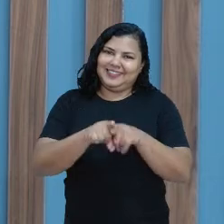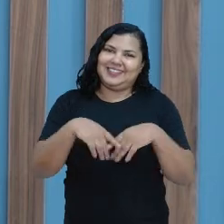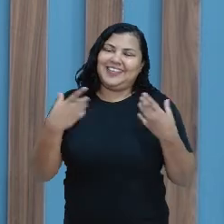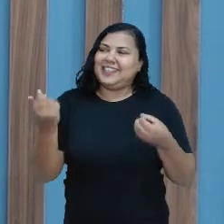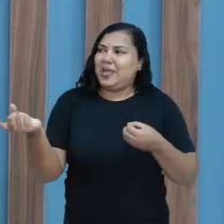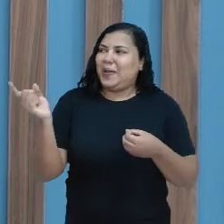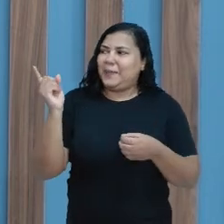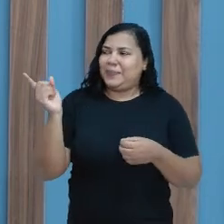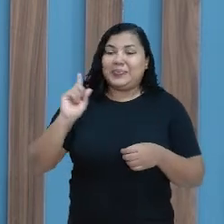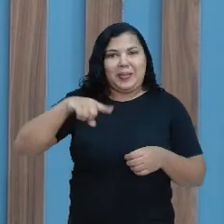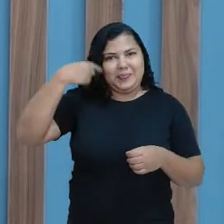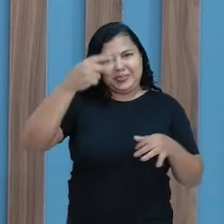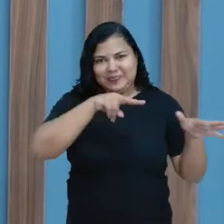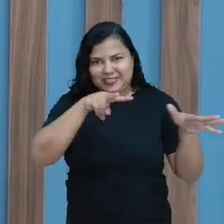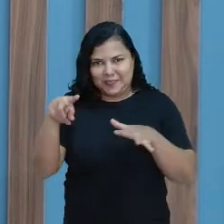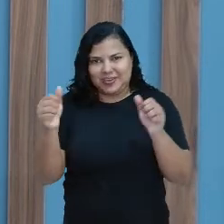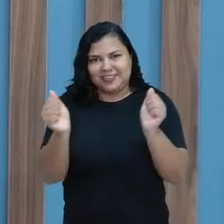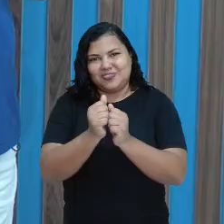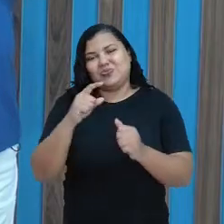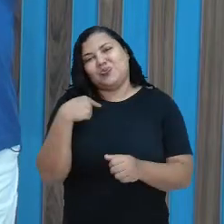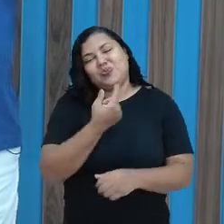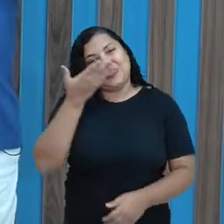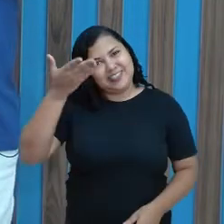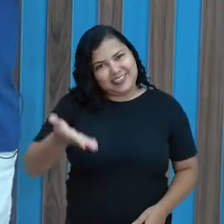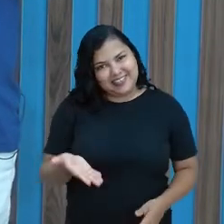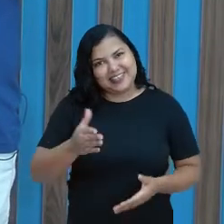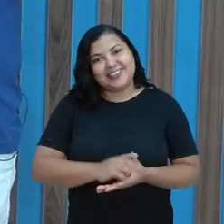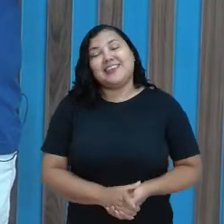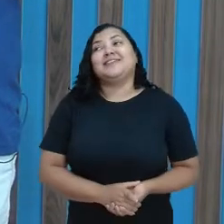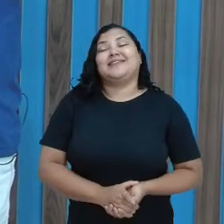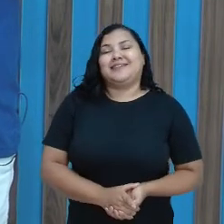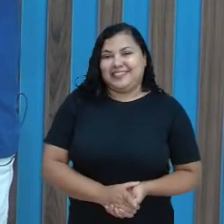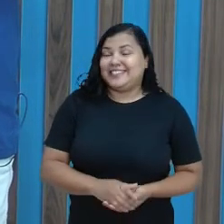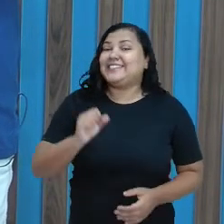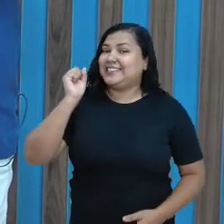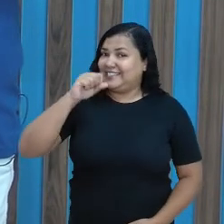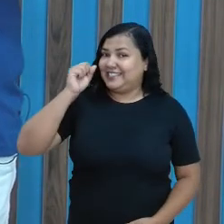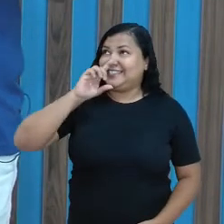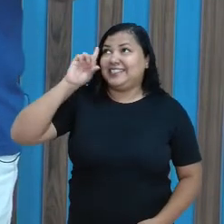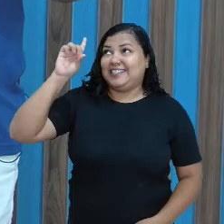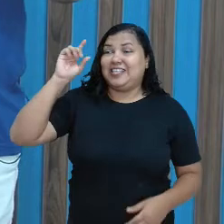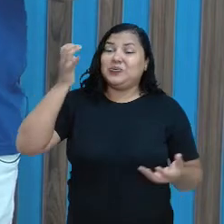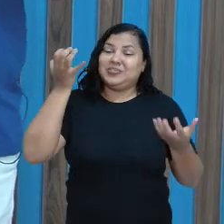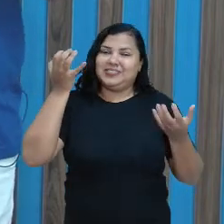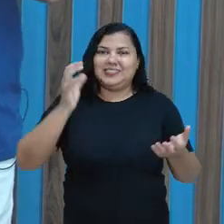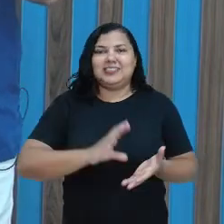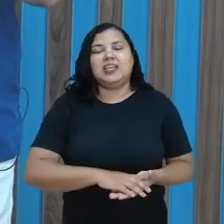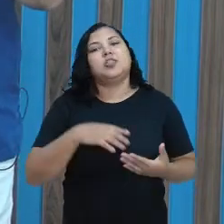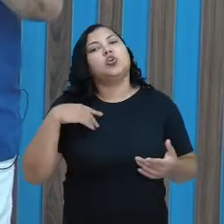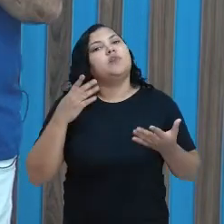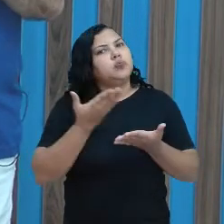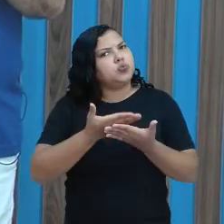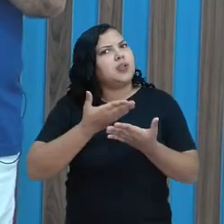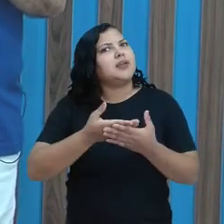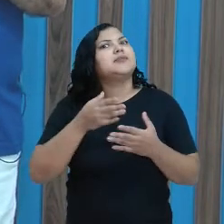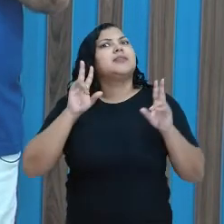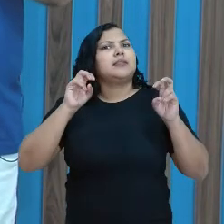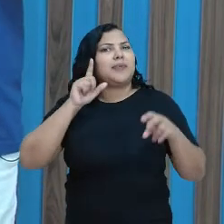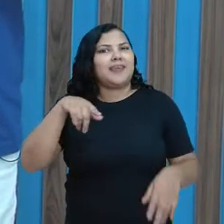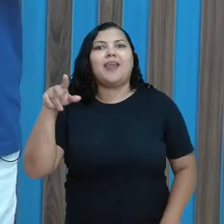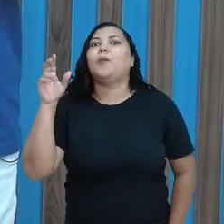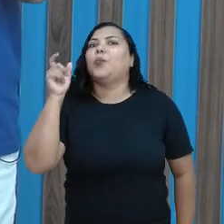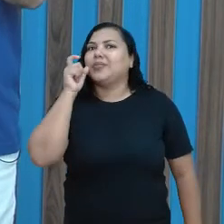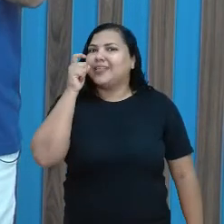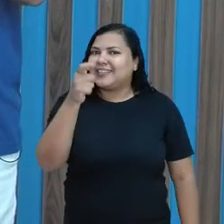próxima semana estará de novo conosco aqui. E a gente vai continuar trabalhando com esse tema que é muito interessante. Então,